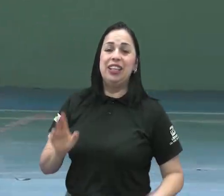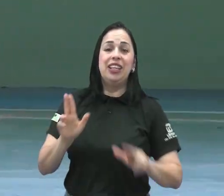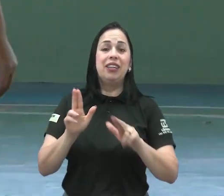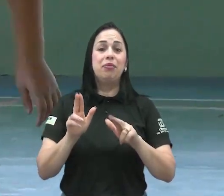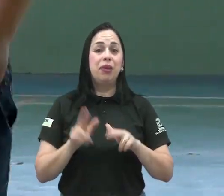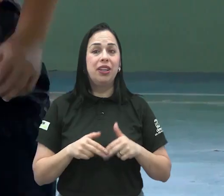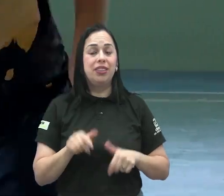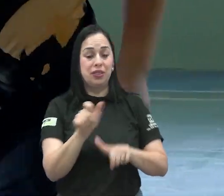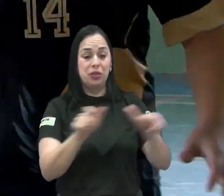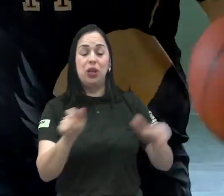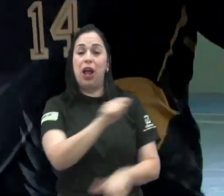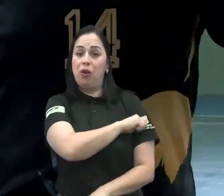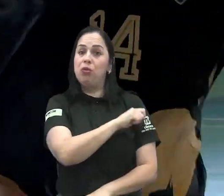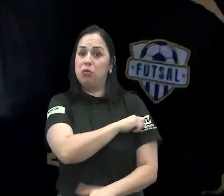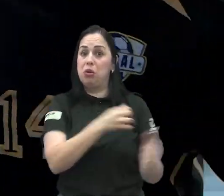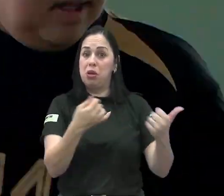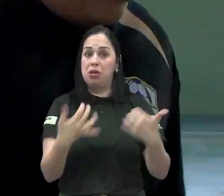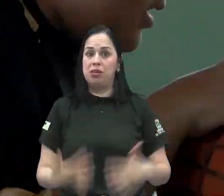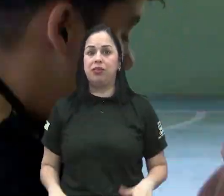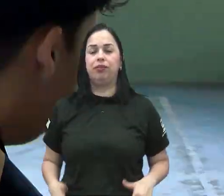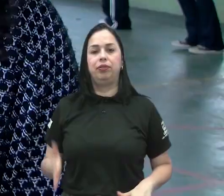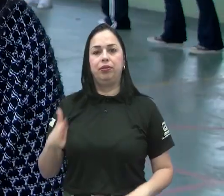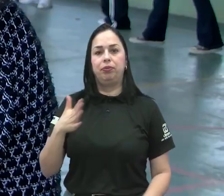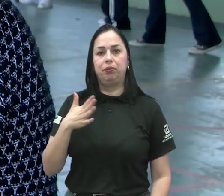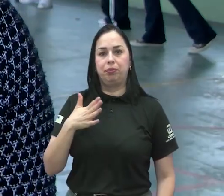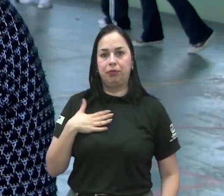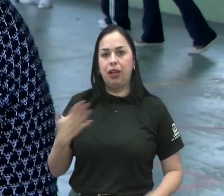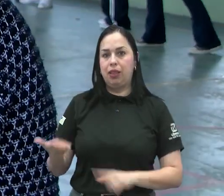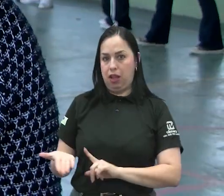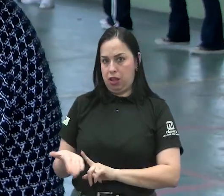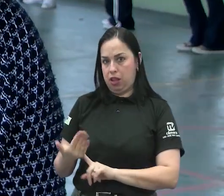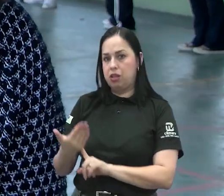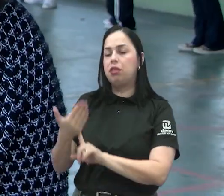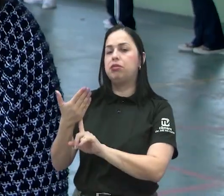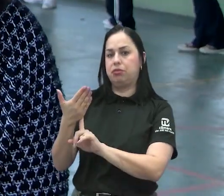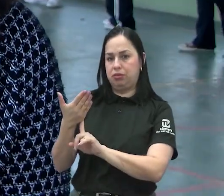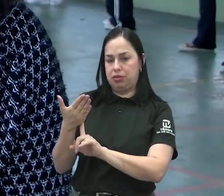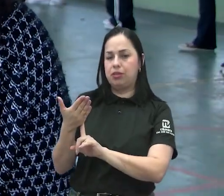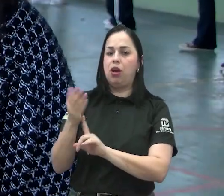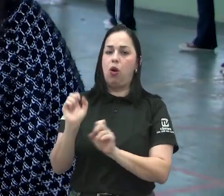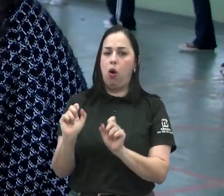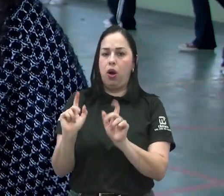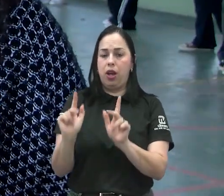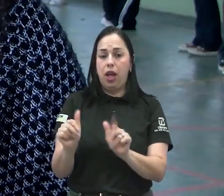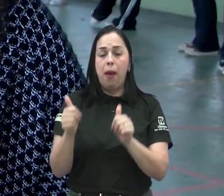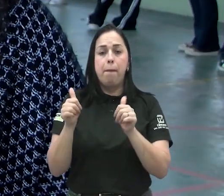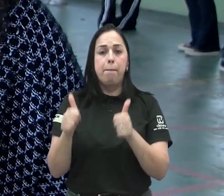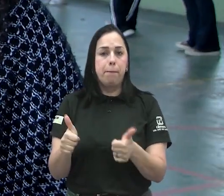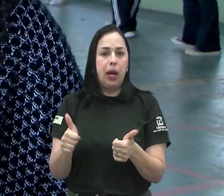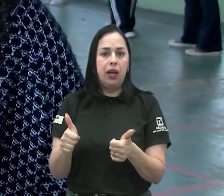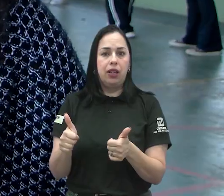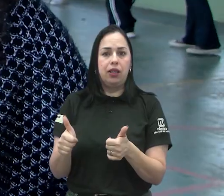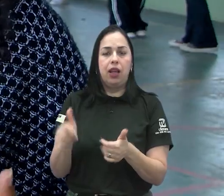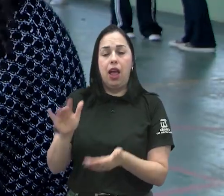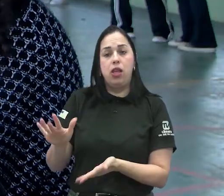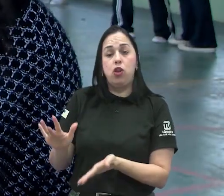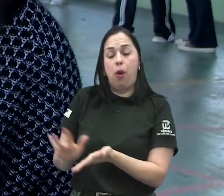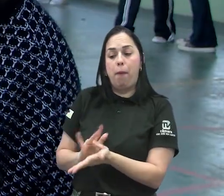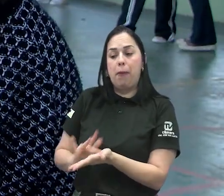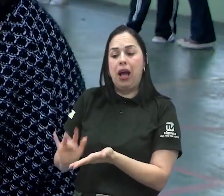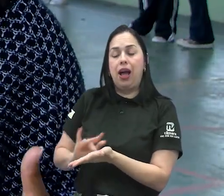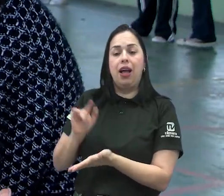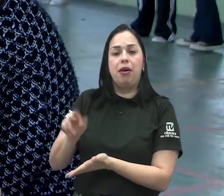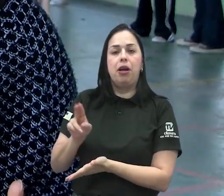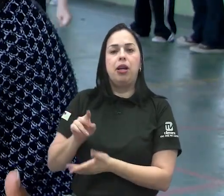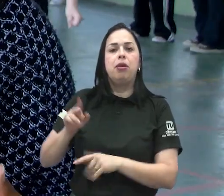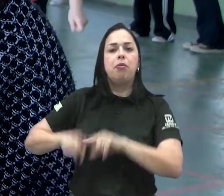E quem diz isso são os próprios alunos. A gente tem as tecnologias didáticas e etc. muito como o nosso